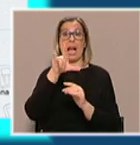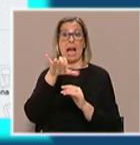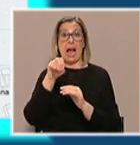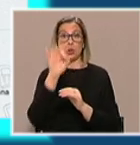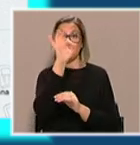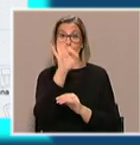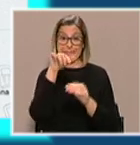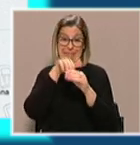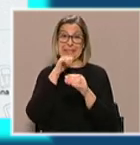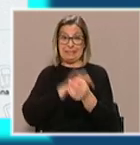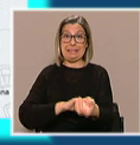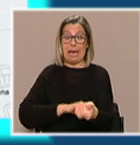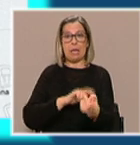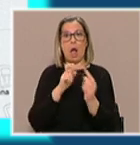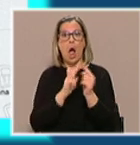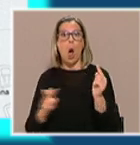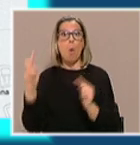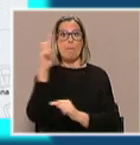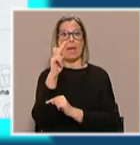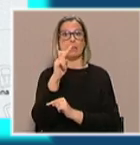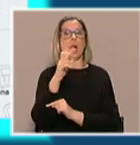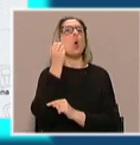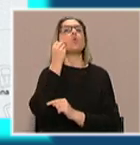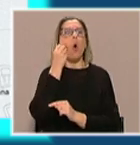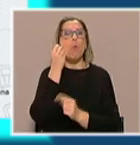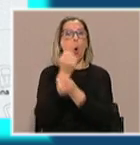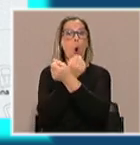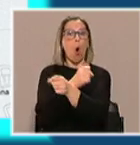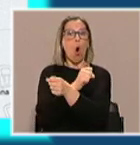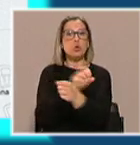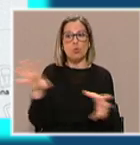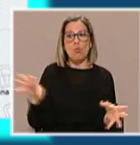Como? Libertando o cálcio existente nos ossos,